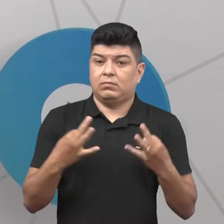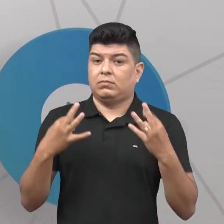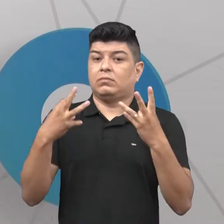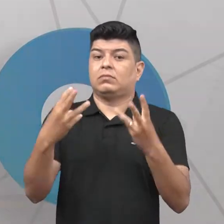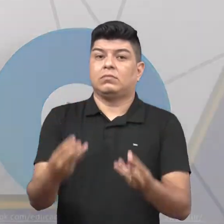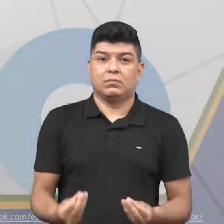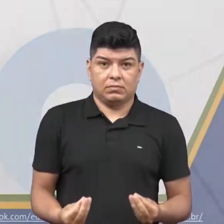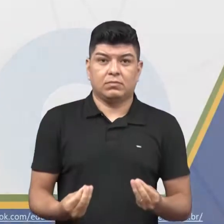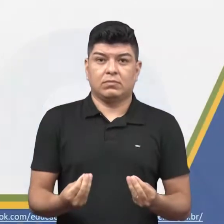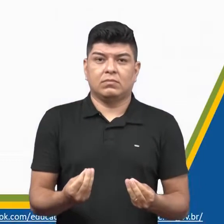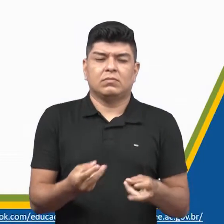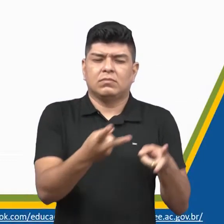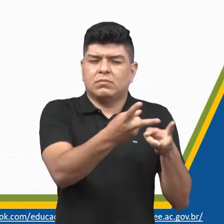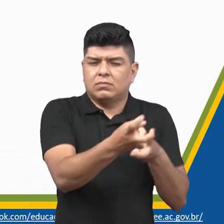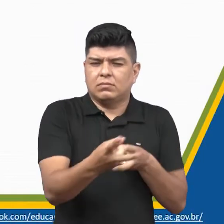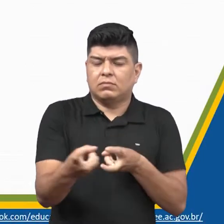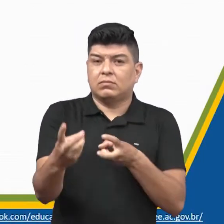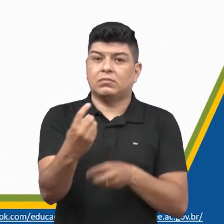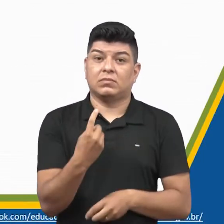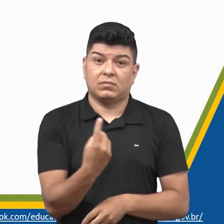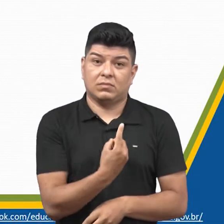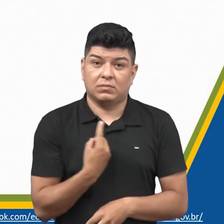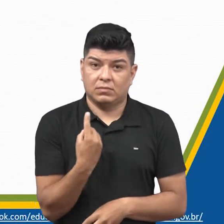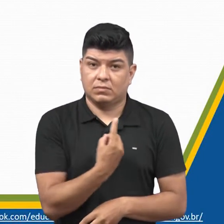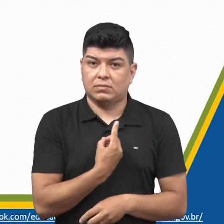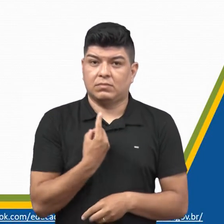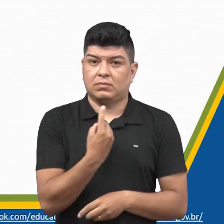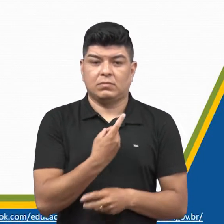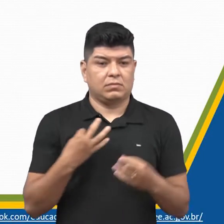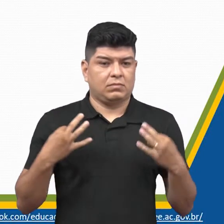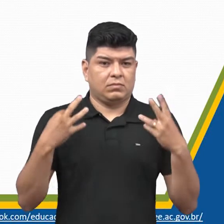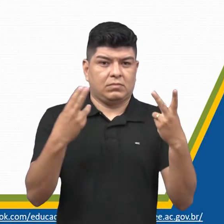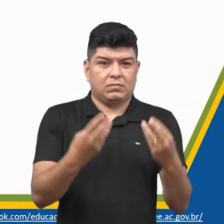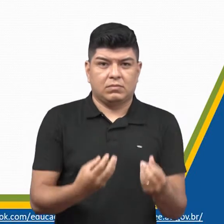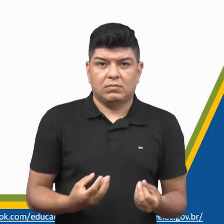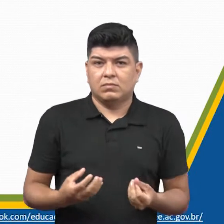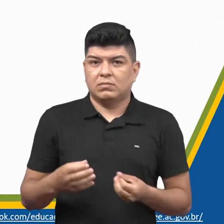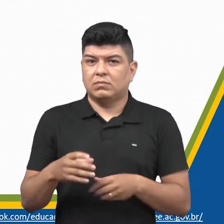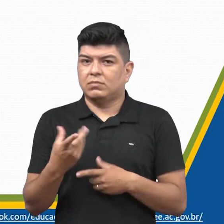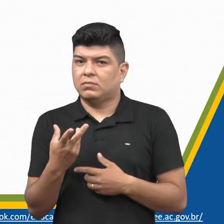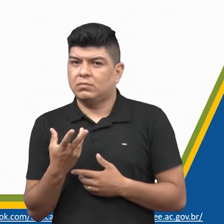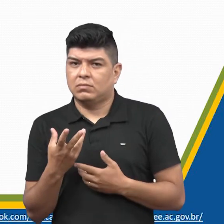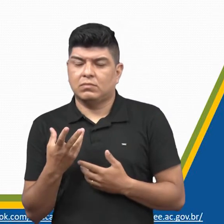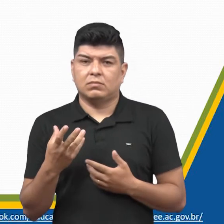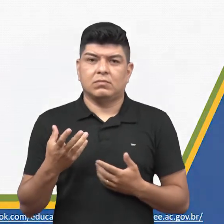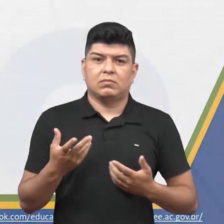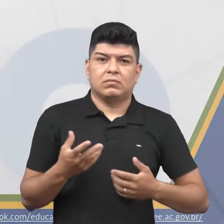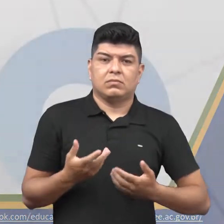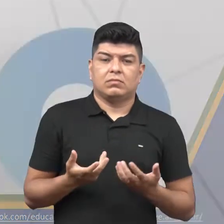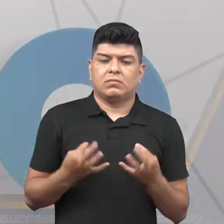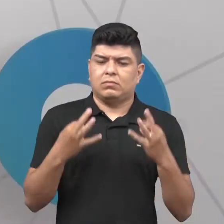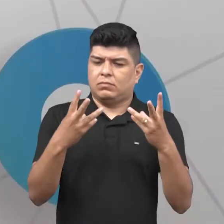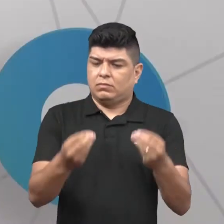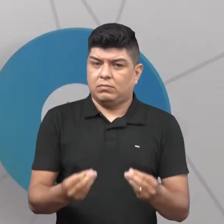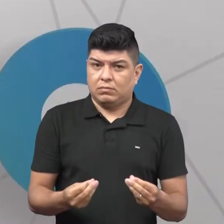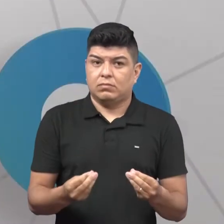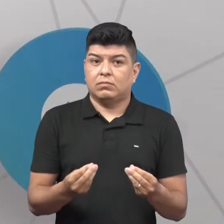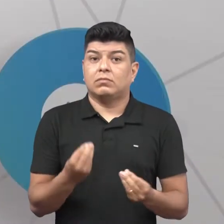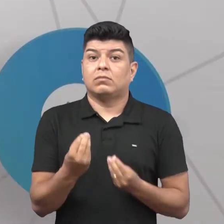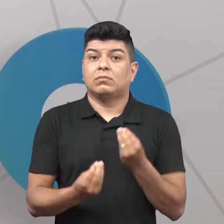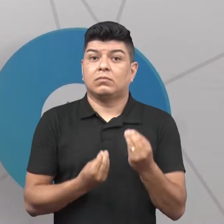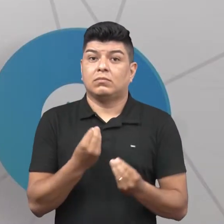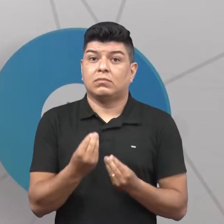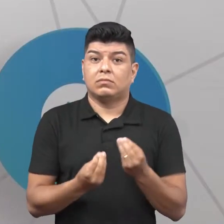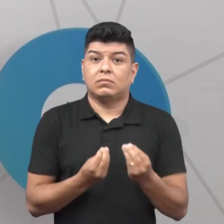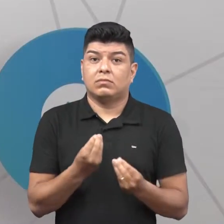quê? Das percepções individuais, né? Toda a curiosidade, tudo aquilo que o ser humano quer fazer, ele vai se dar como? A